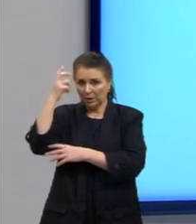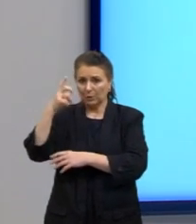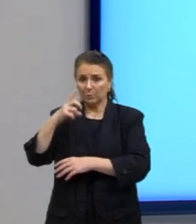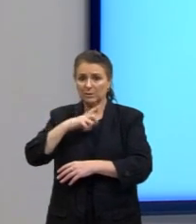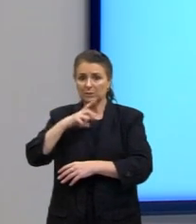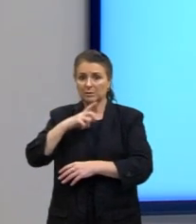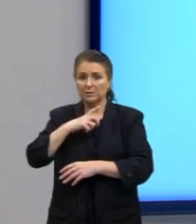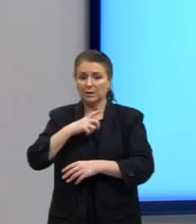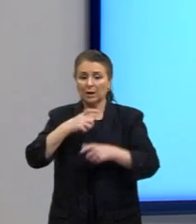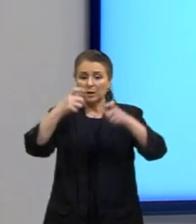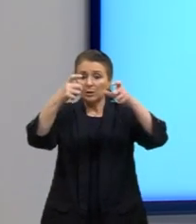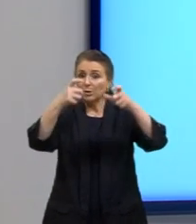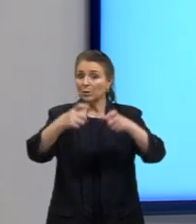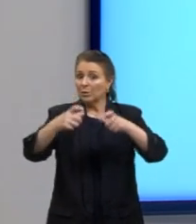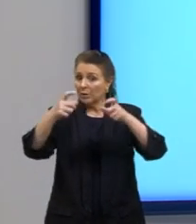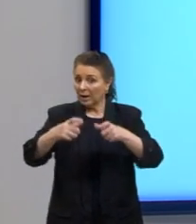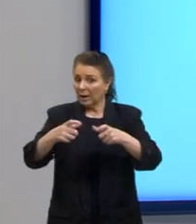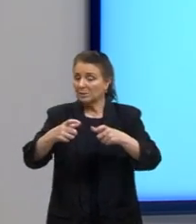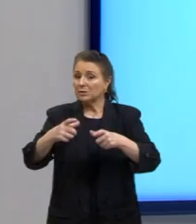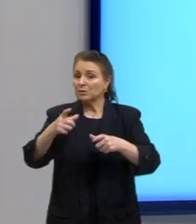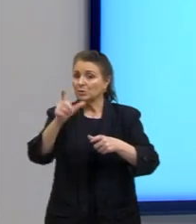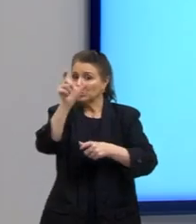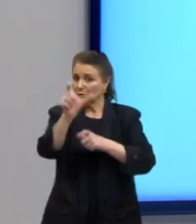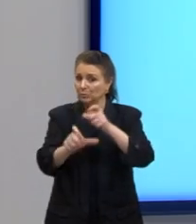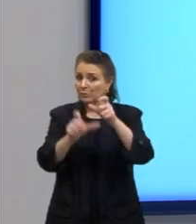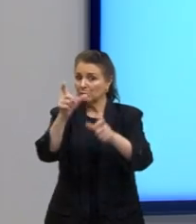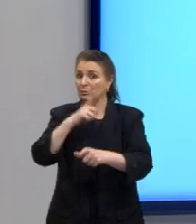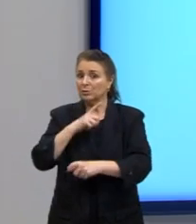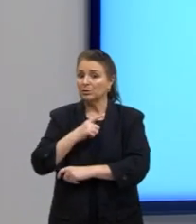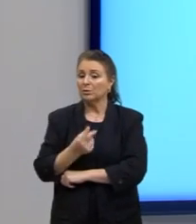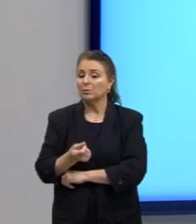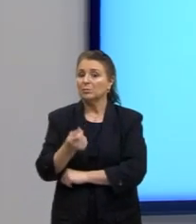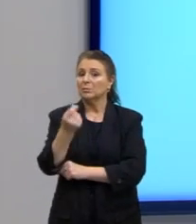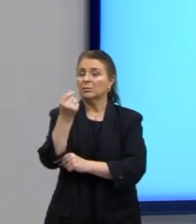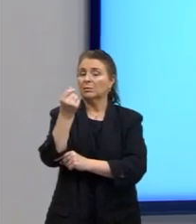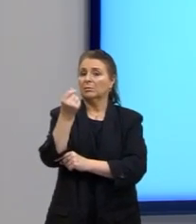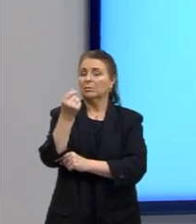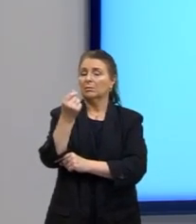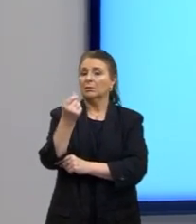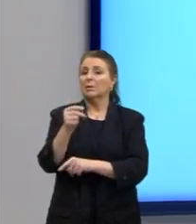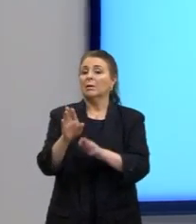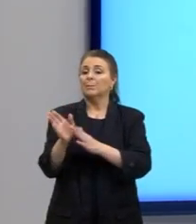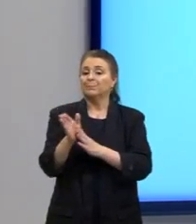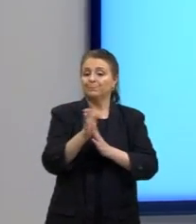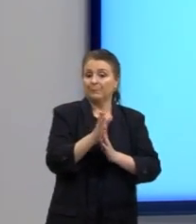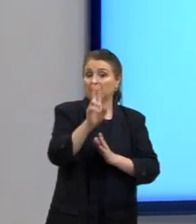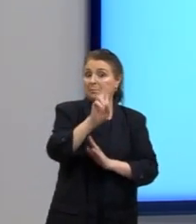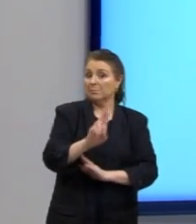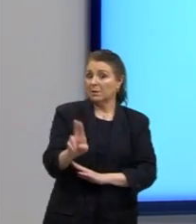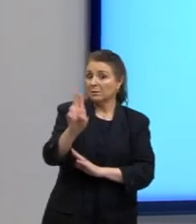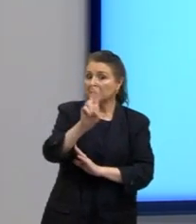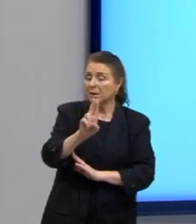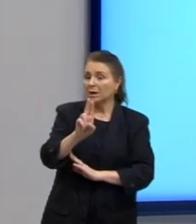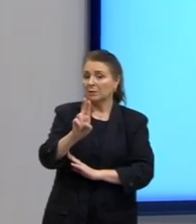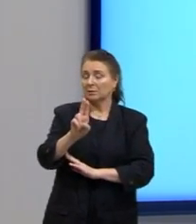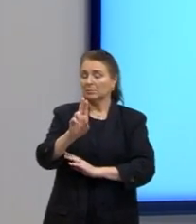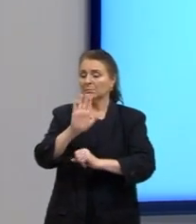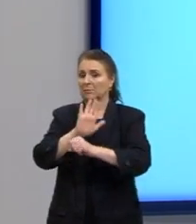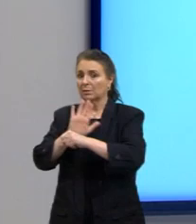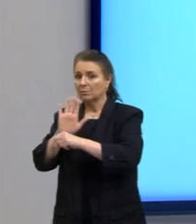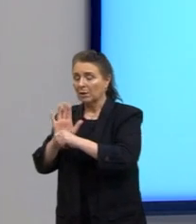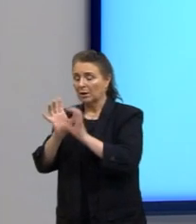alto poder aquisitivo entretanto se usada de forma a auxiliar na democratização cultural